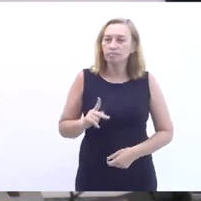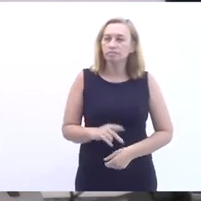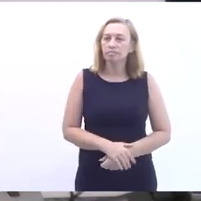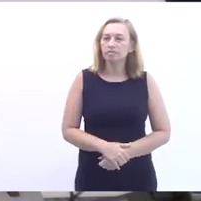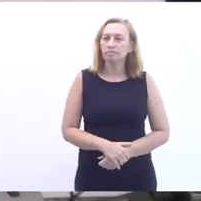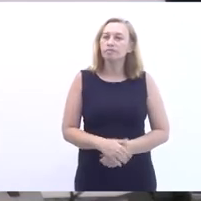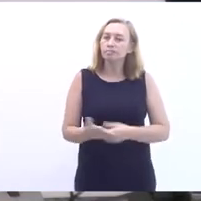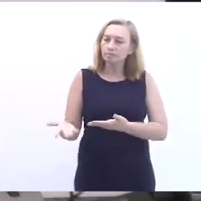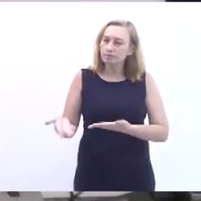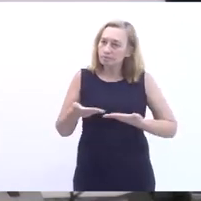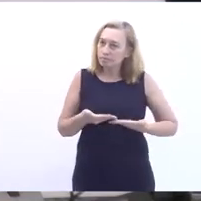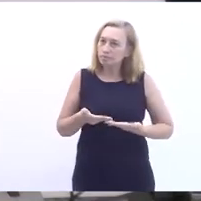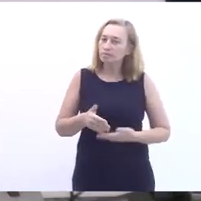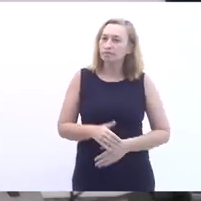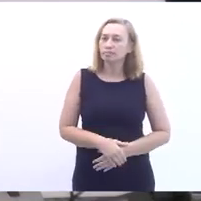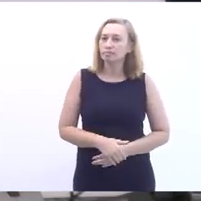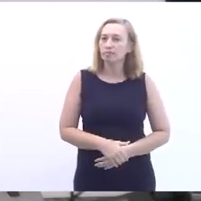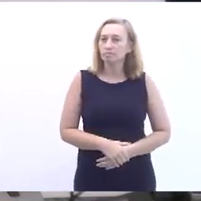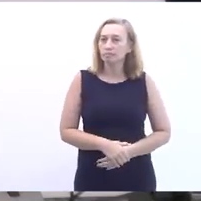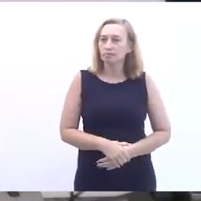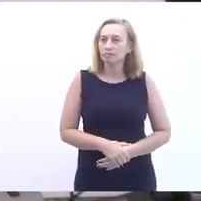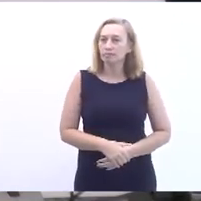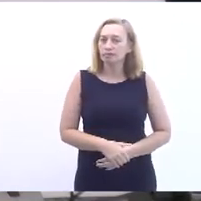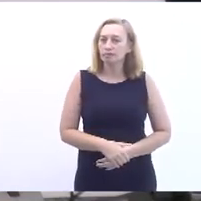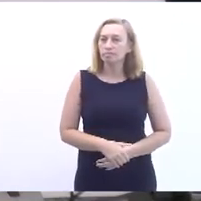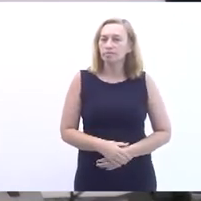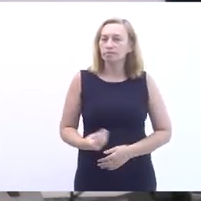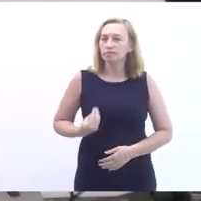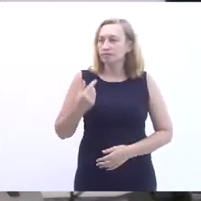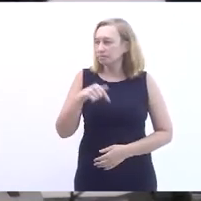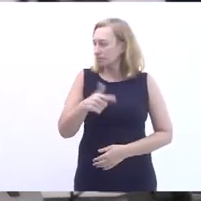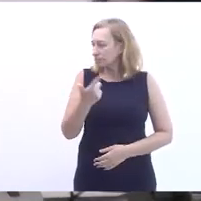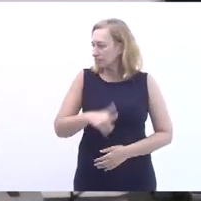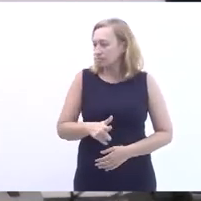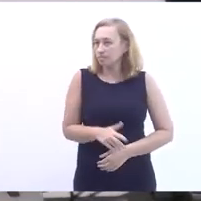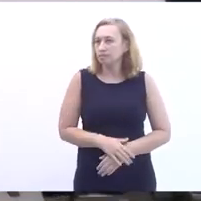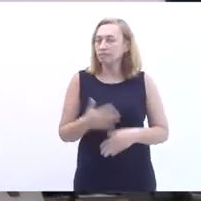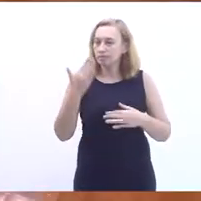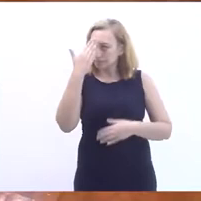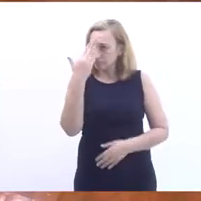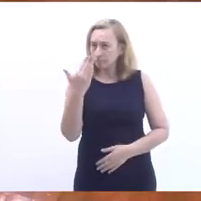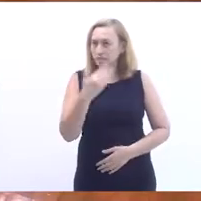pelo convite para estar aqui presente mais uma vez obrigado